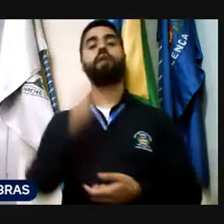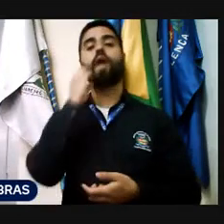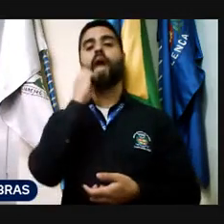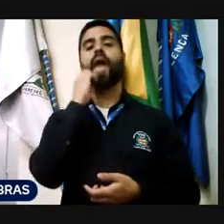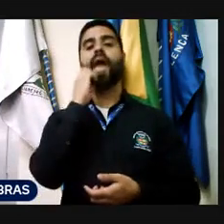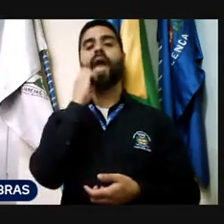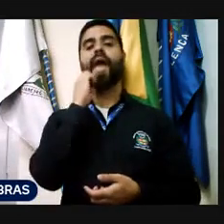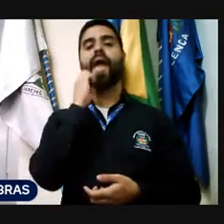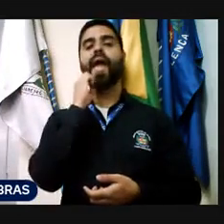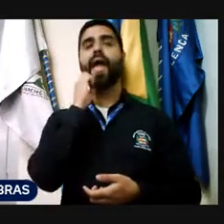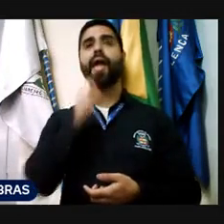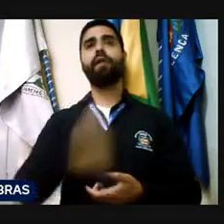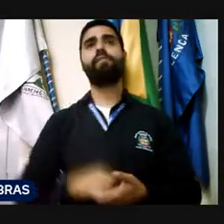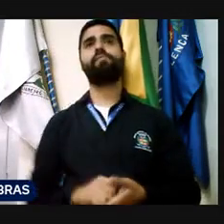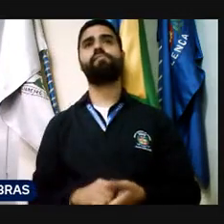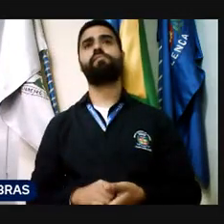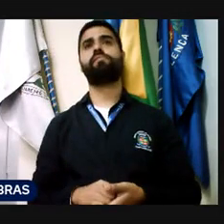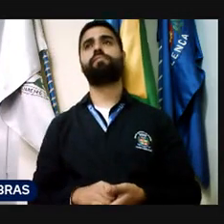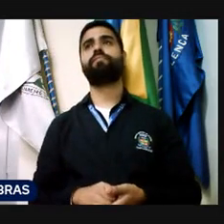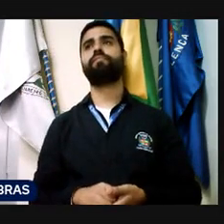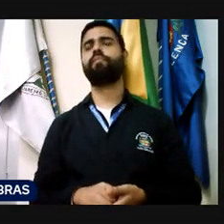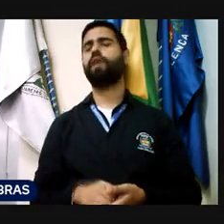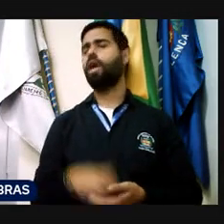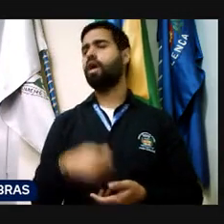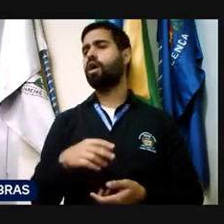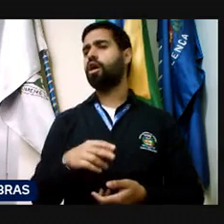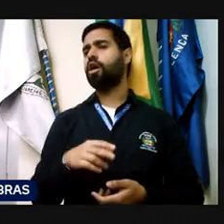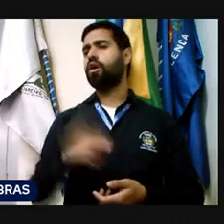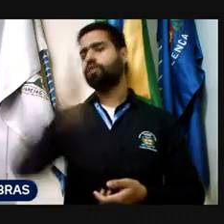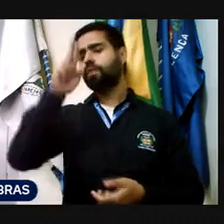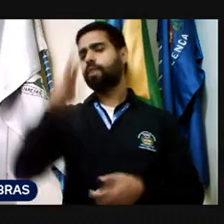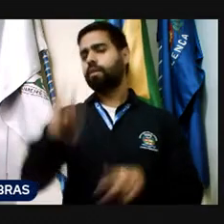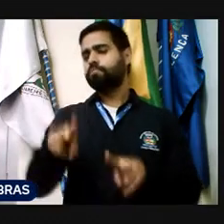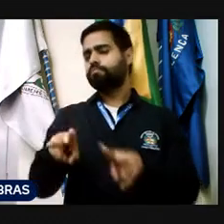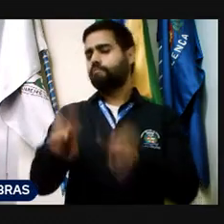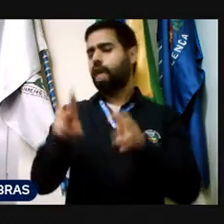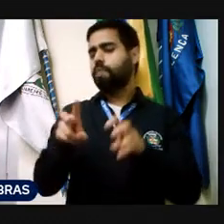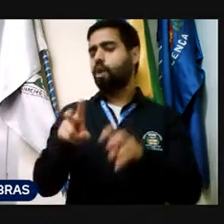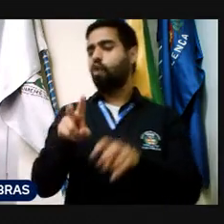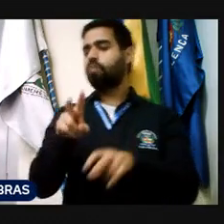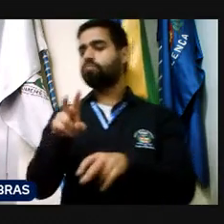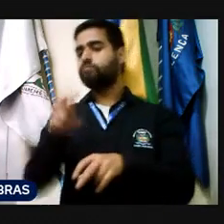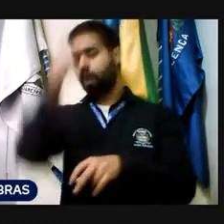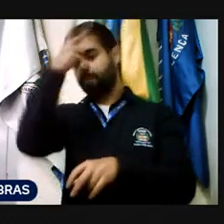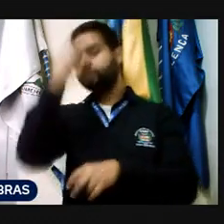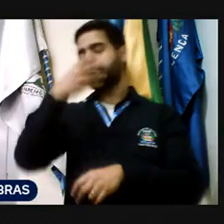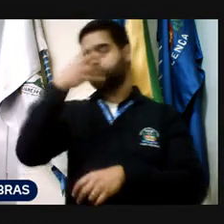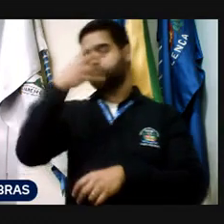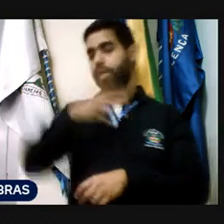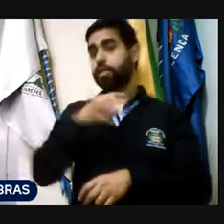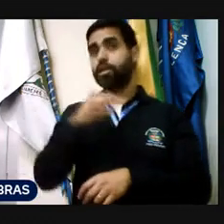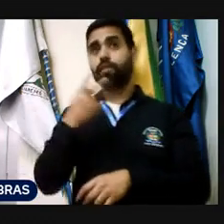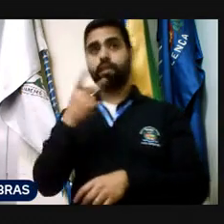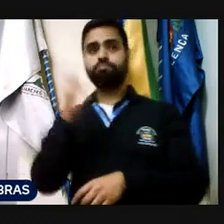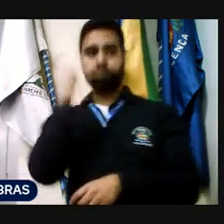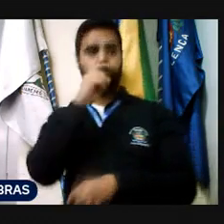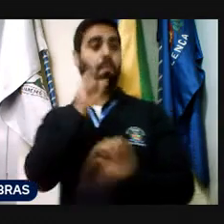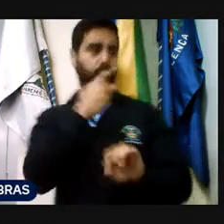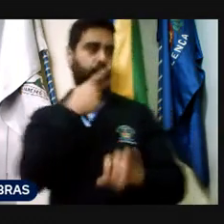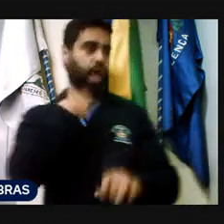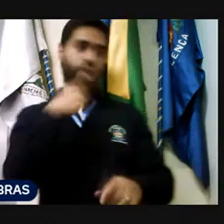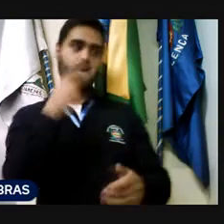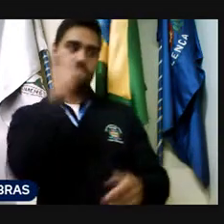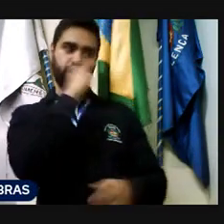prefeito, que ele tem percebido um prefeito austero, e se eu estiver mentindo, o Bernardo me